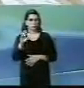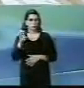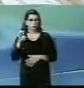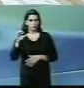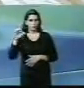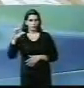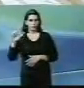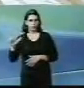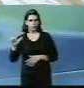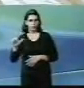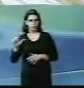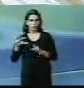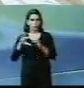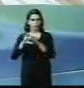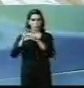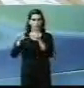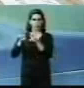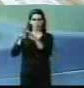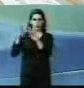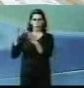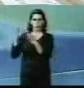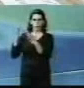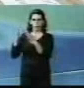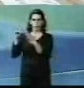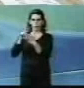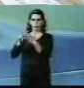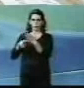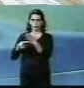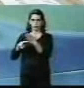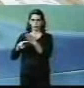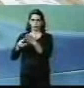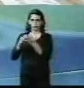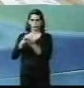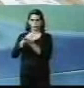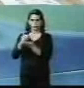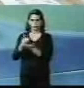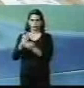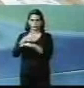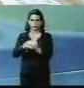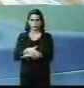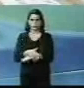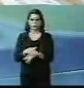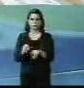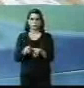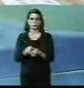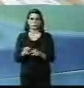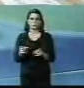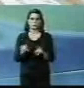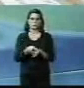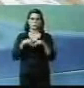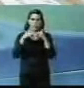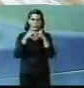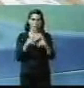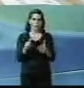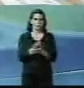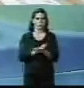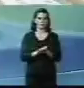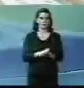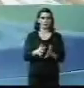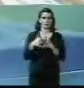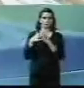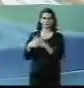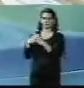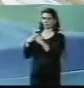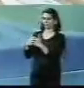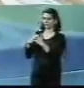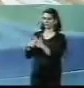arquivo. Ele verifica o arquivo, mas já nível de aplicação. Lá no nível de aplicação. Não ele vai olhar lá no nível de rede, né? Isso Porque mesmo. muita gente confunde, né,